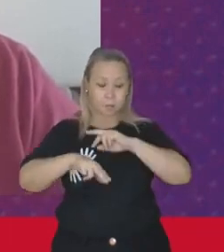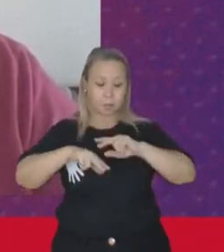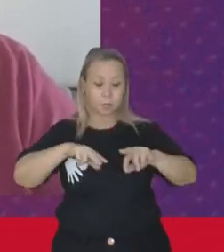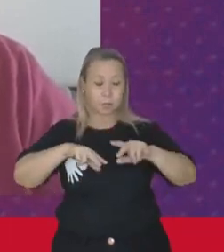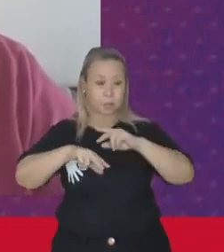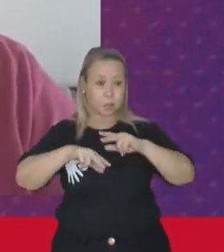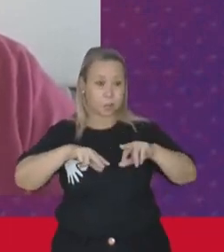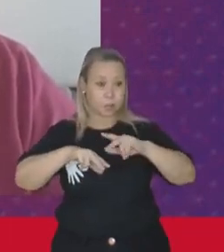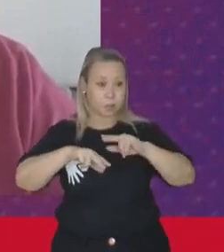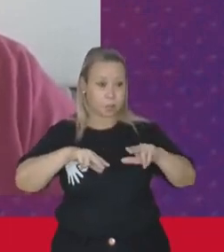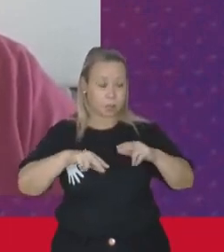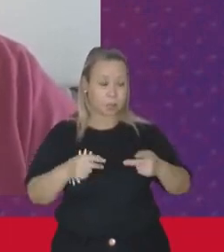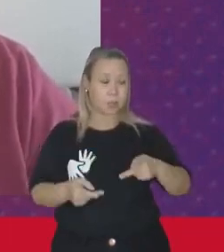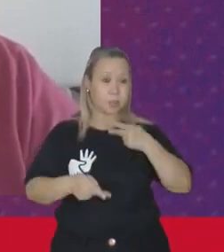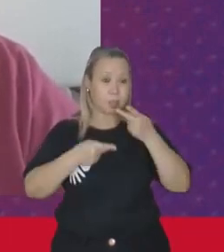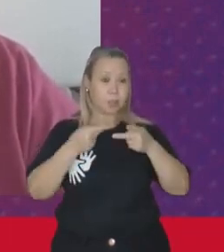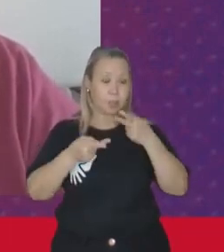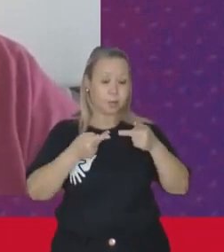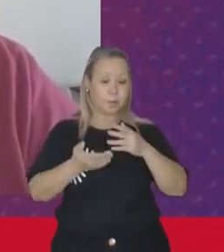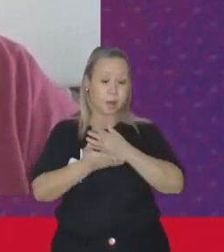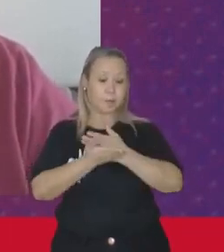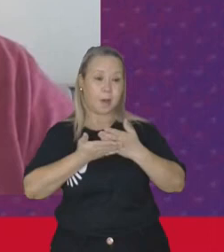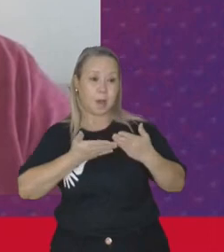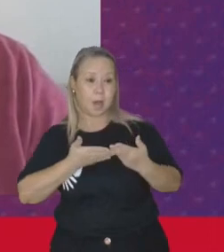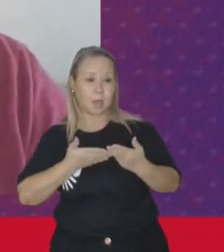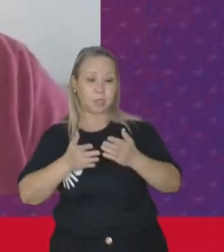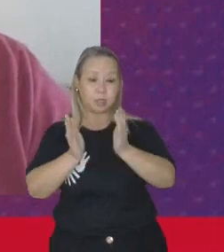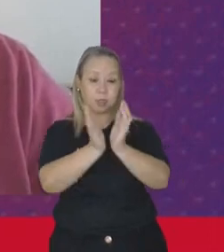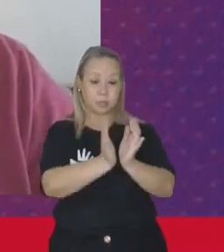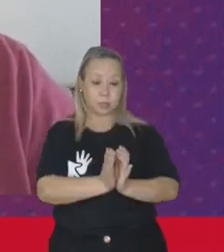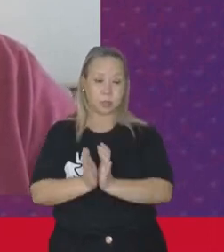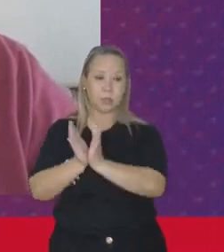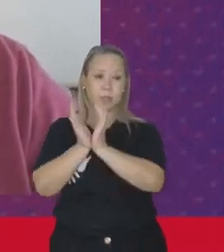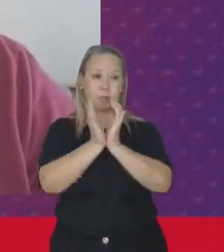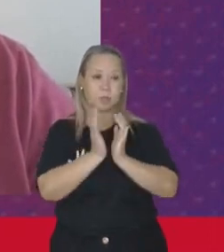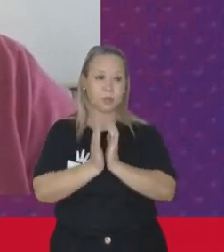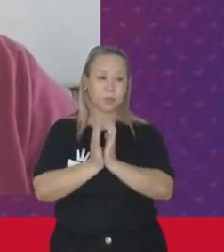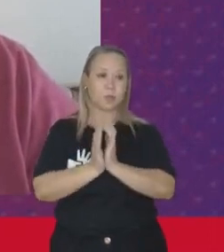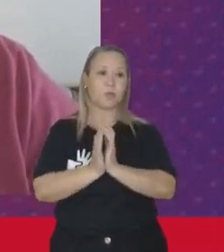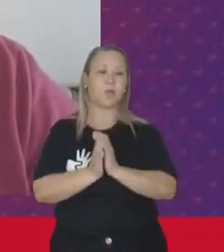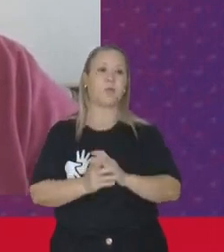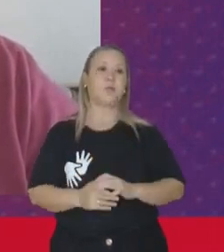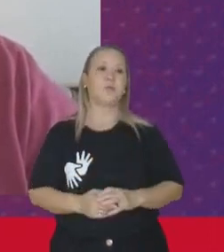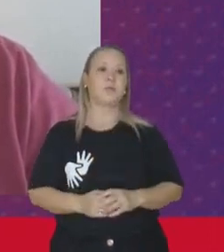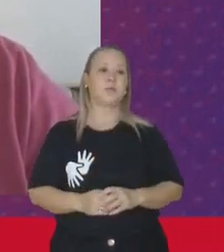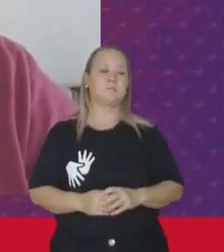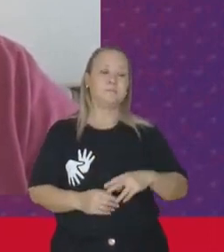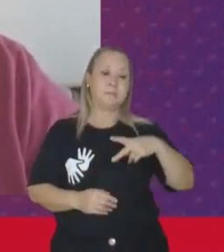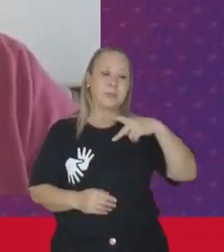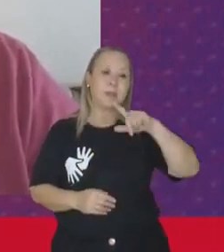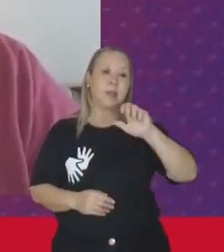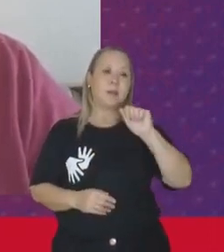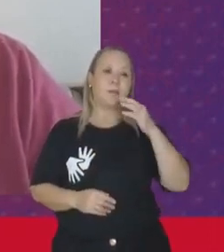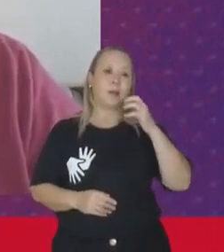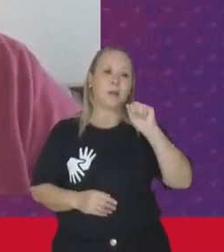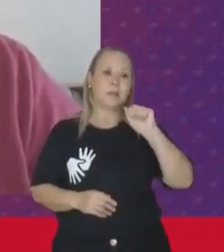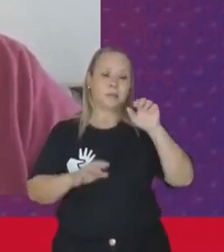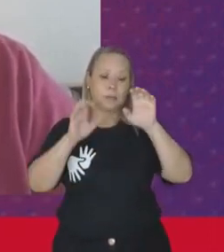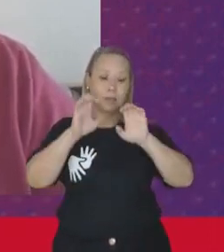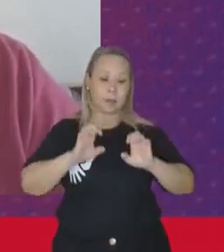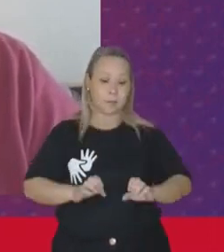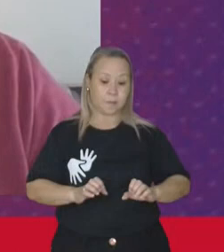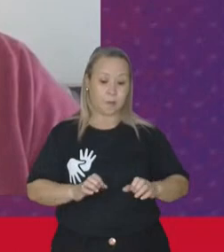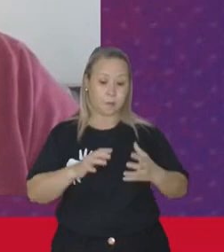que coloca, a partir das categorias da Plataforma Global do Direito às Cidades, que